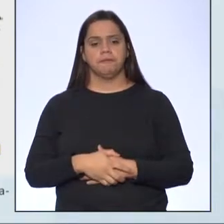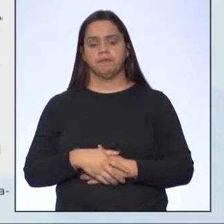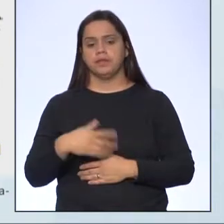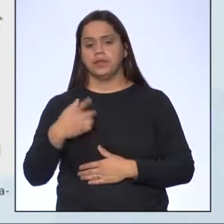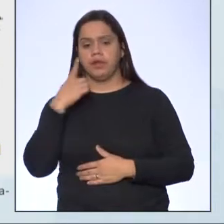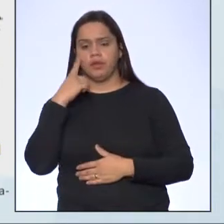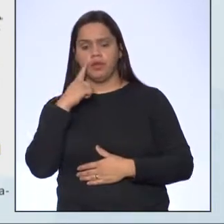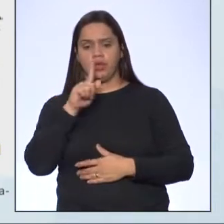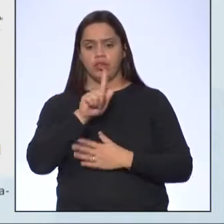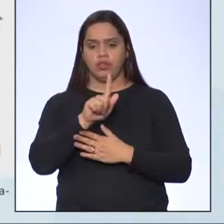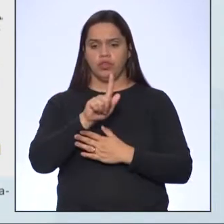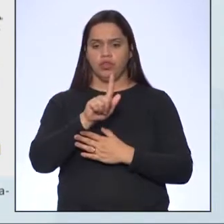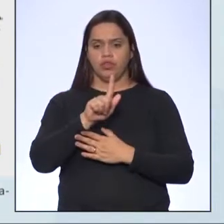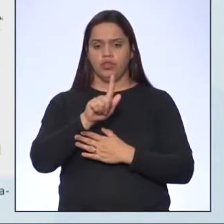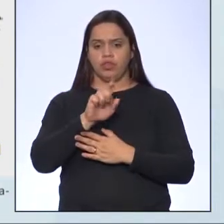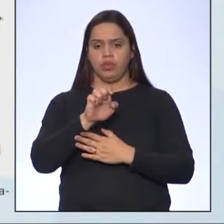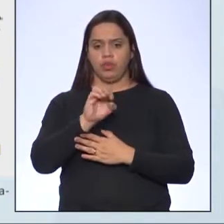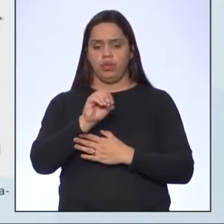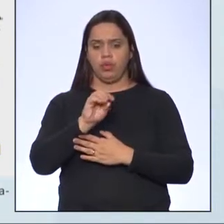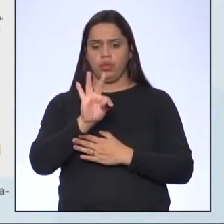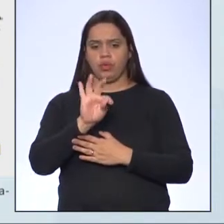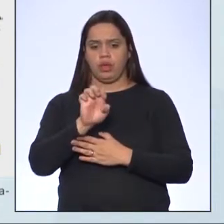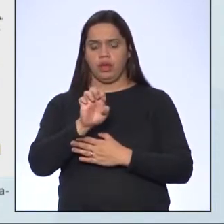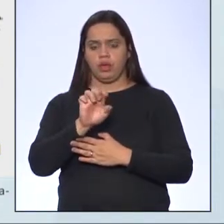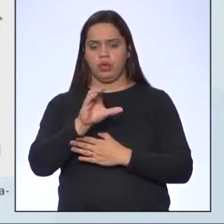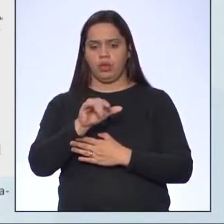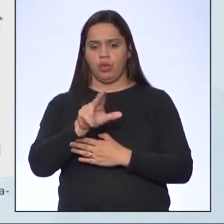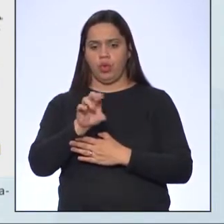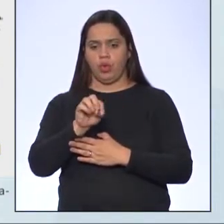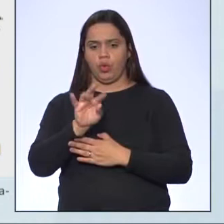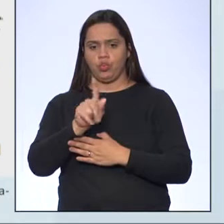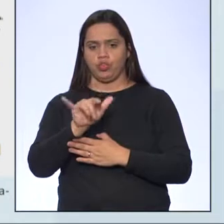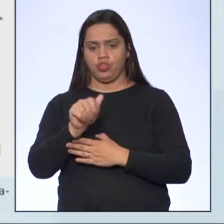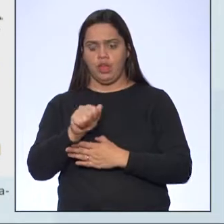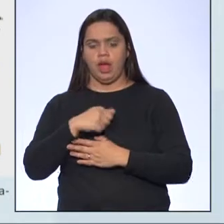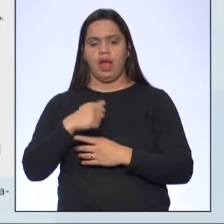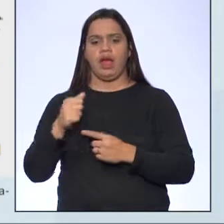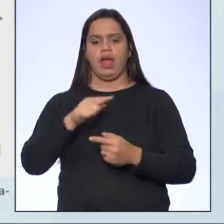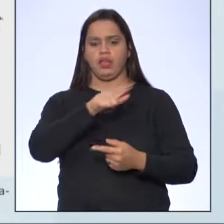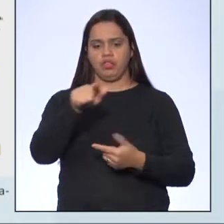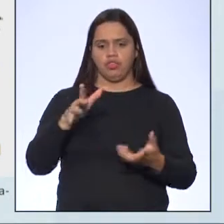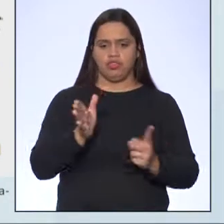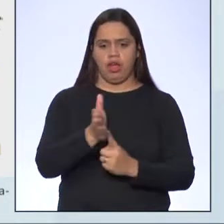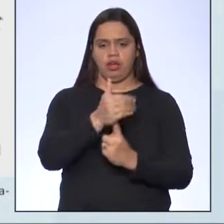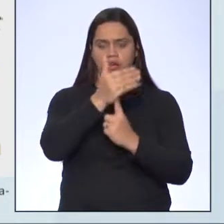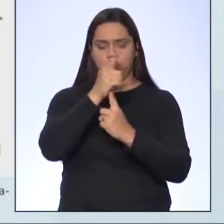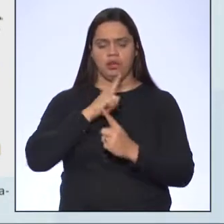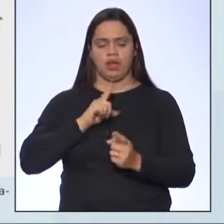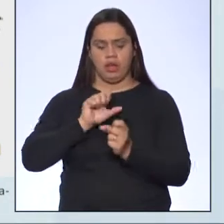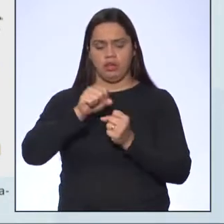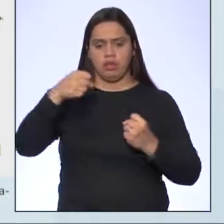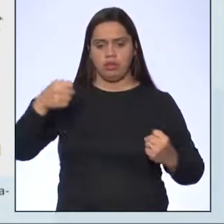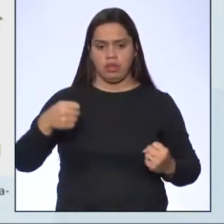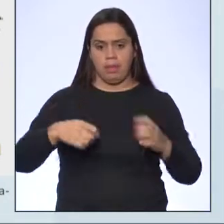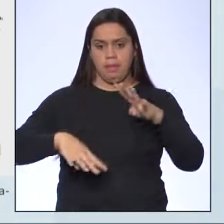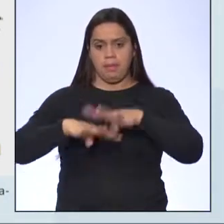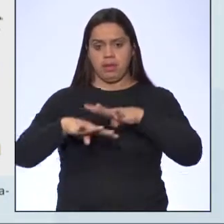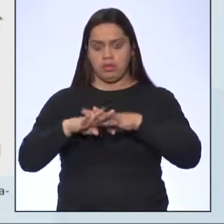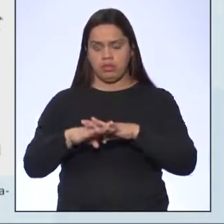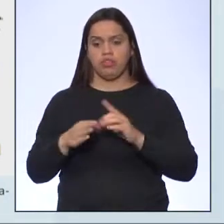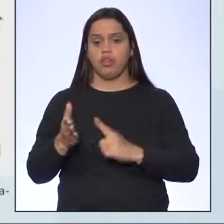da geotecnologia, a gente tem a aproximação da geografia, da cartografia, da matemática e